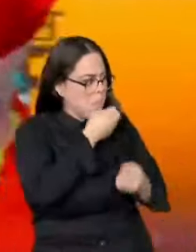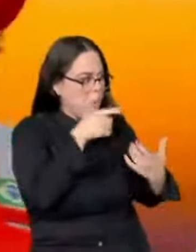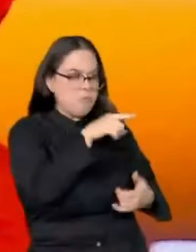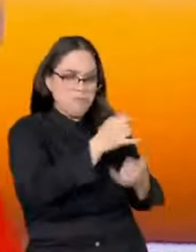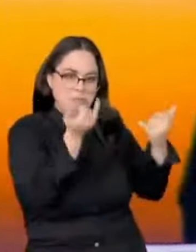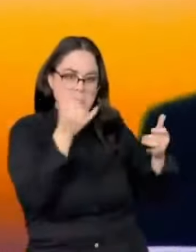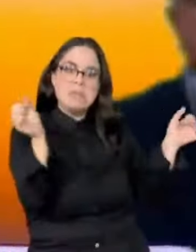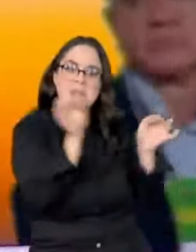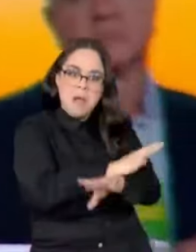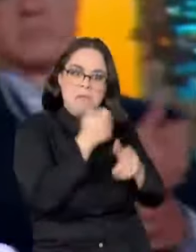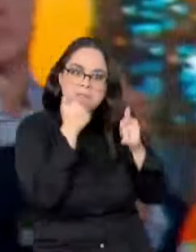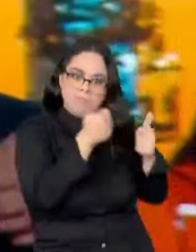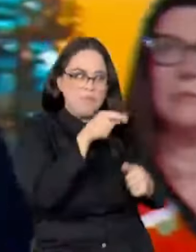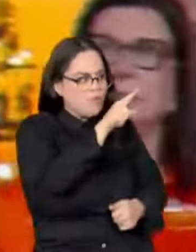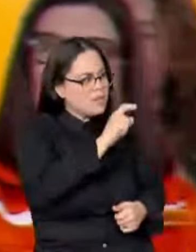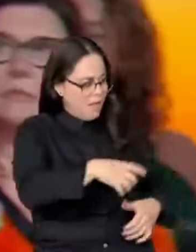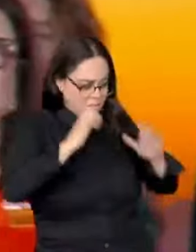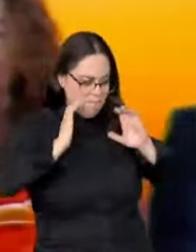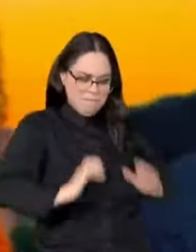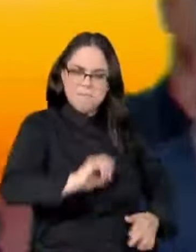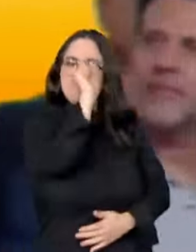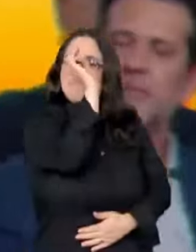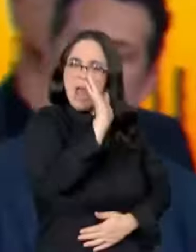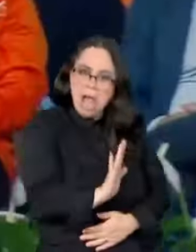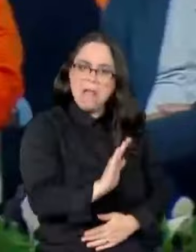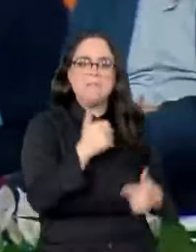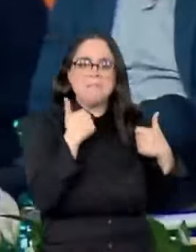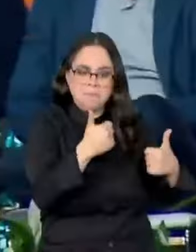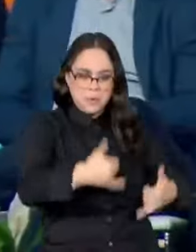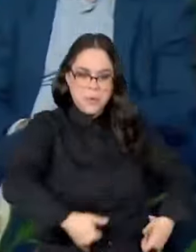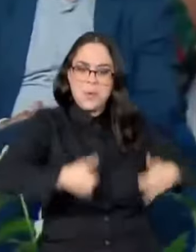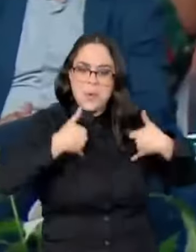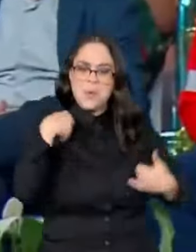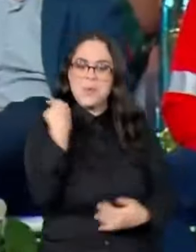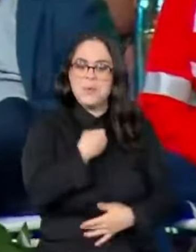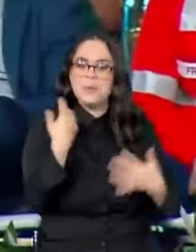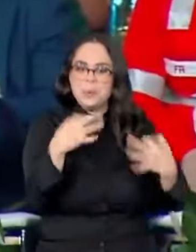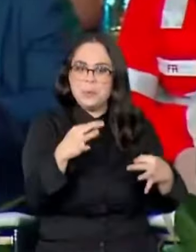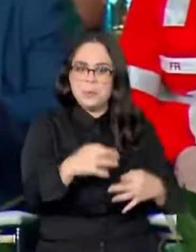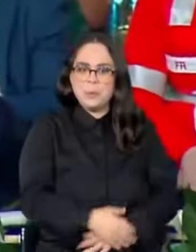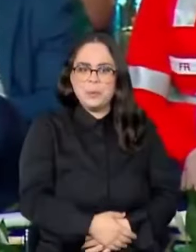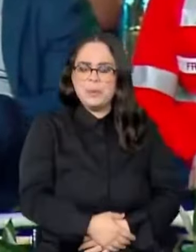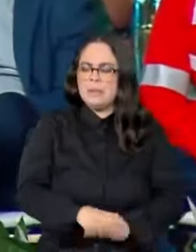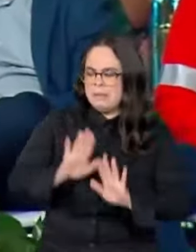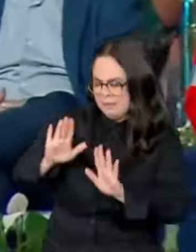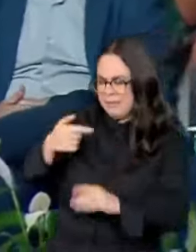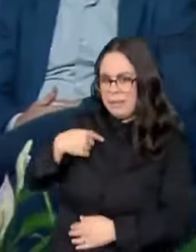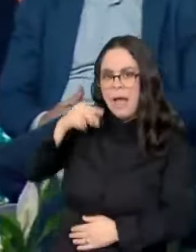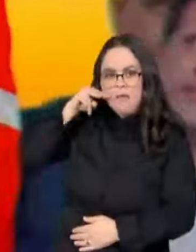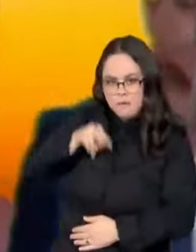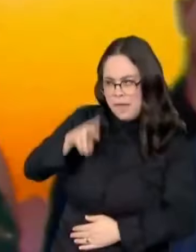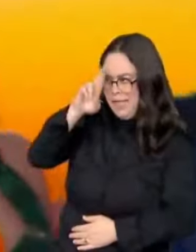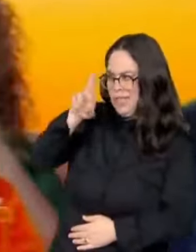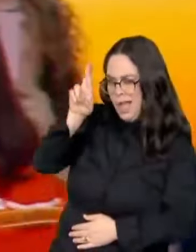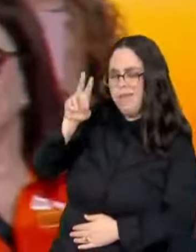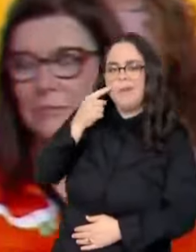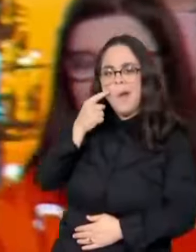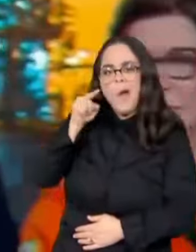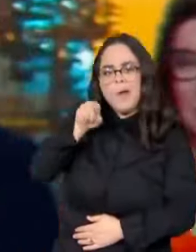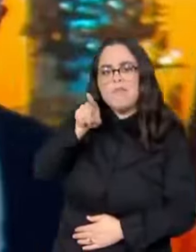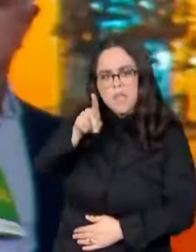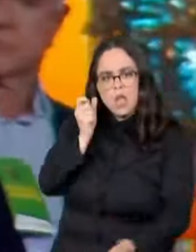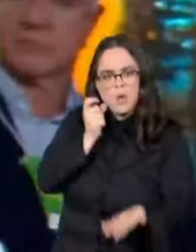bem informado, você é um cidadão brasileiro que dá orgulho na gente. Mas eu vi também, patrão, que o